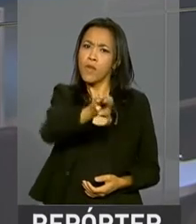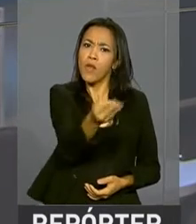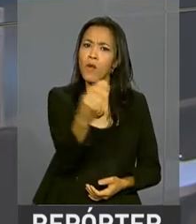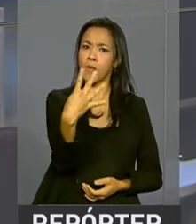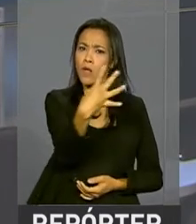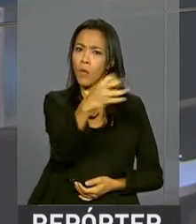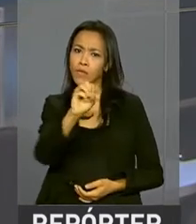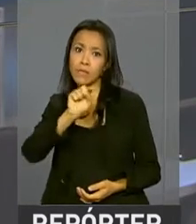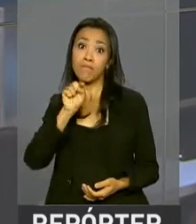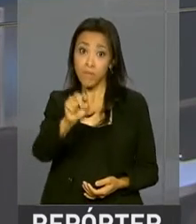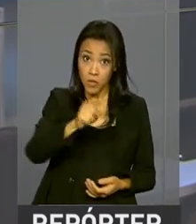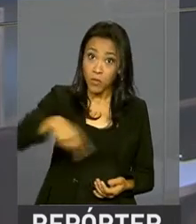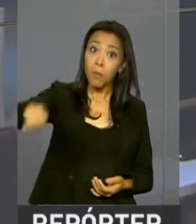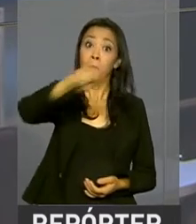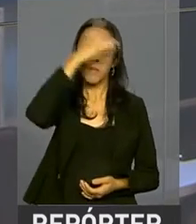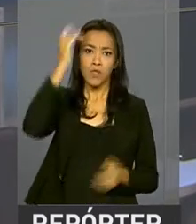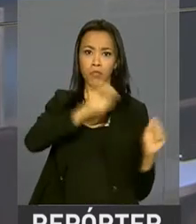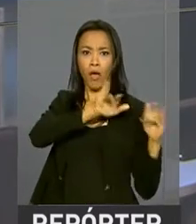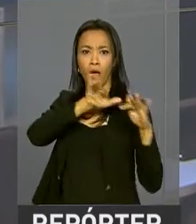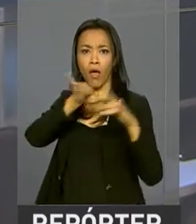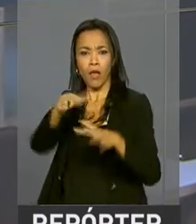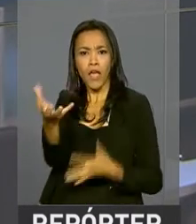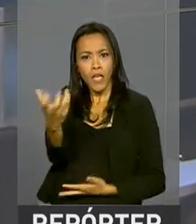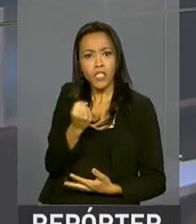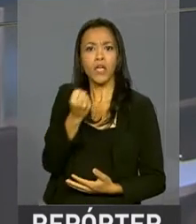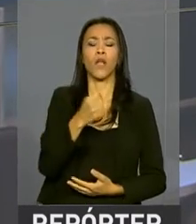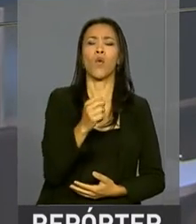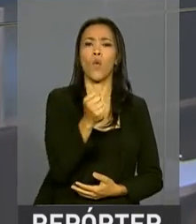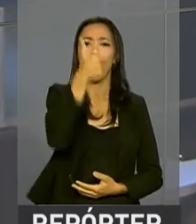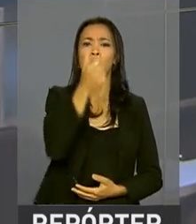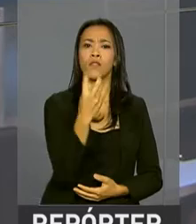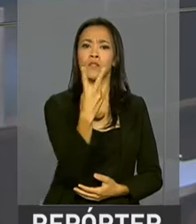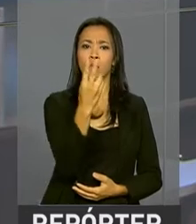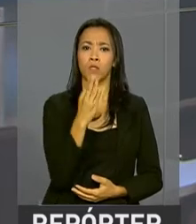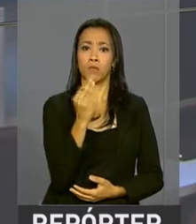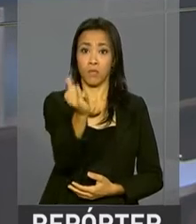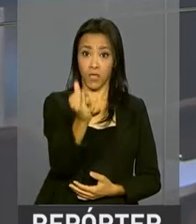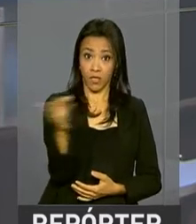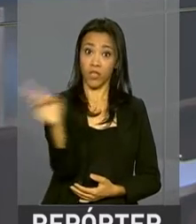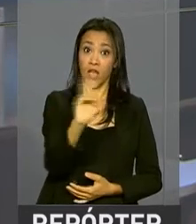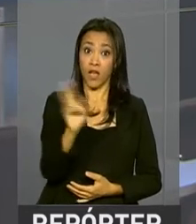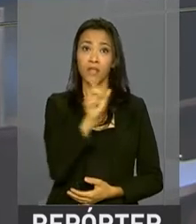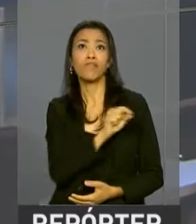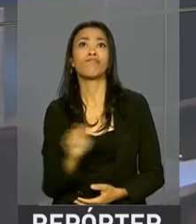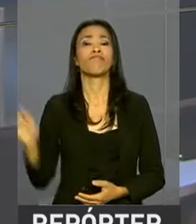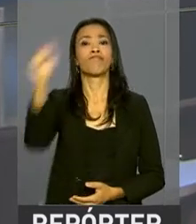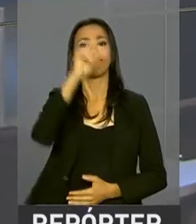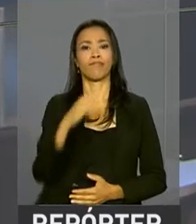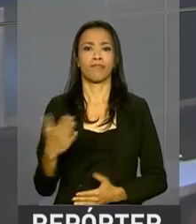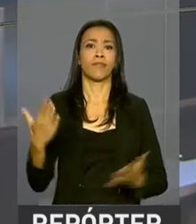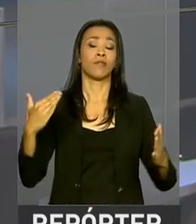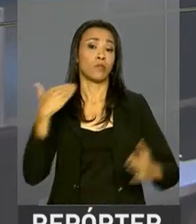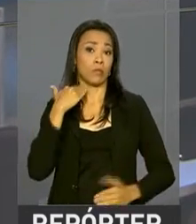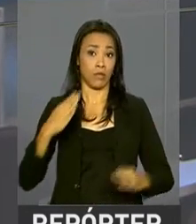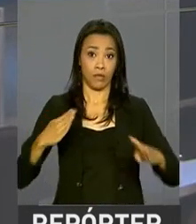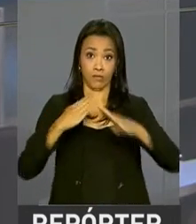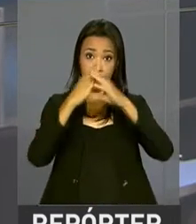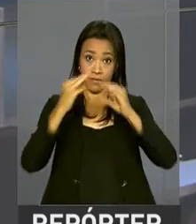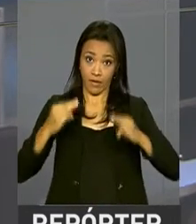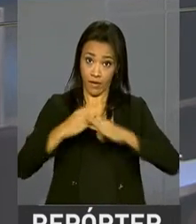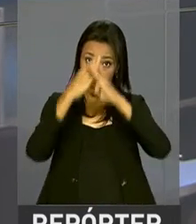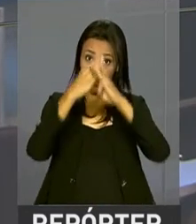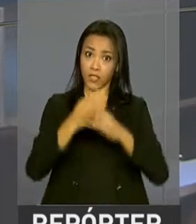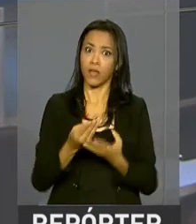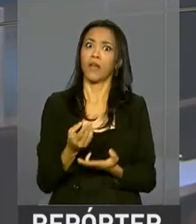pessoas retiraram quase 2 bilhões de reais em toda a rede de atendimento da caixa econômica federal e